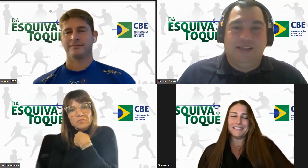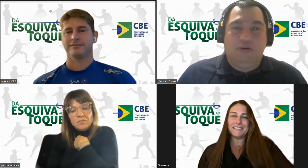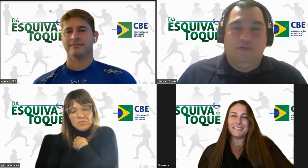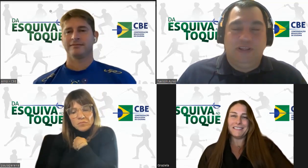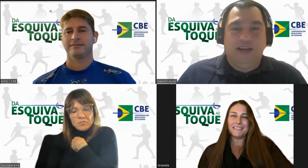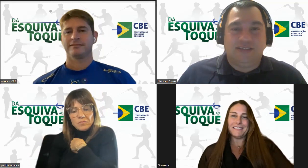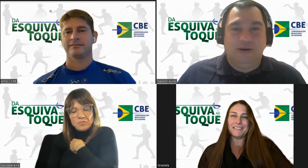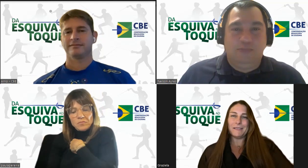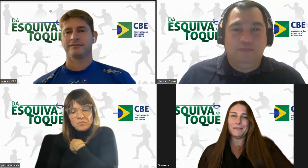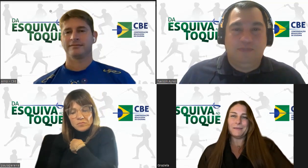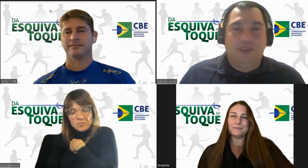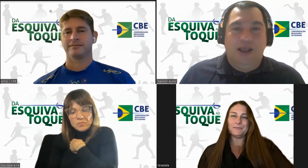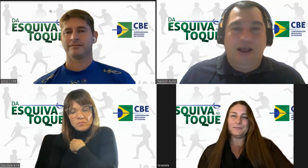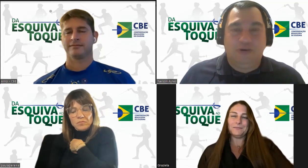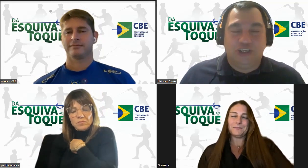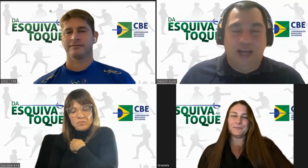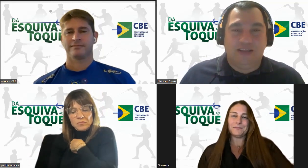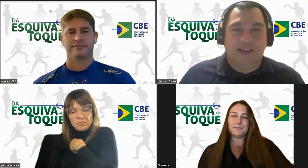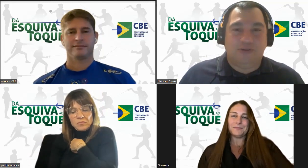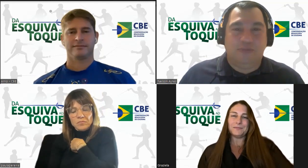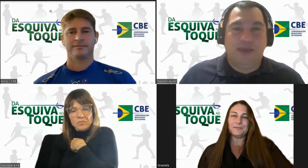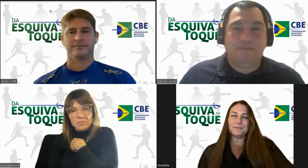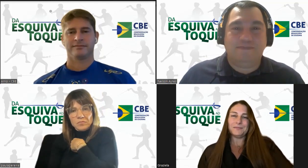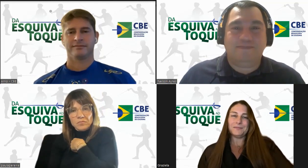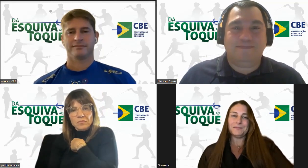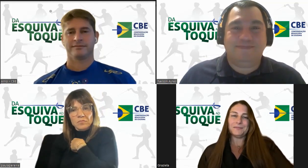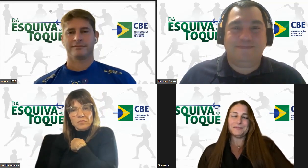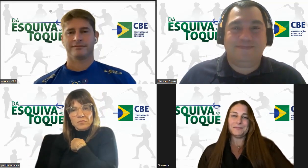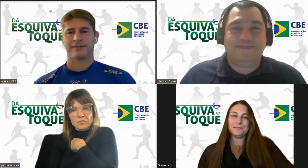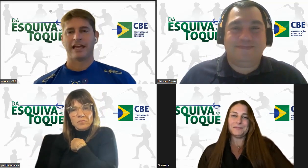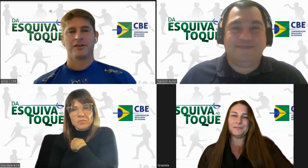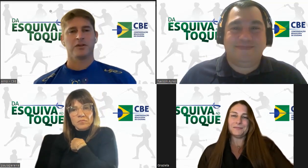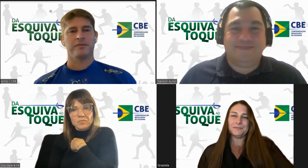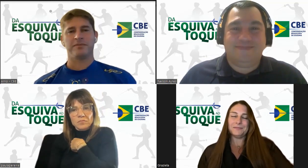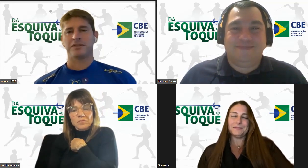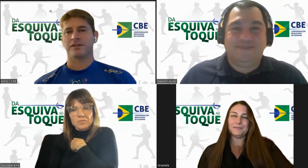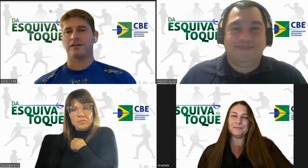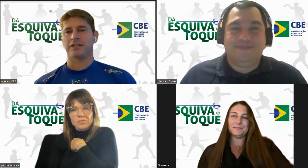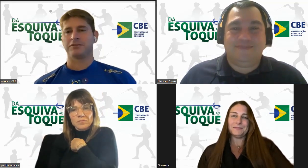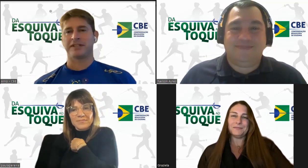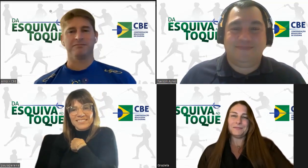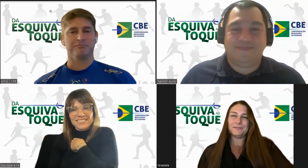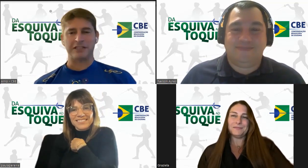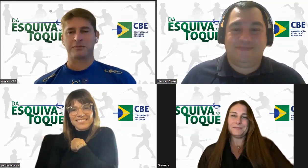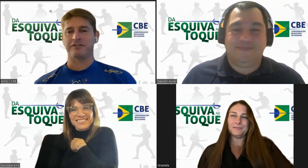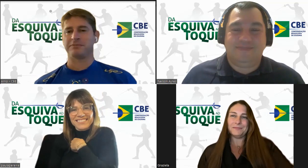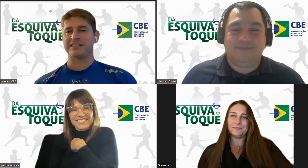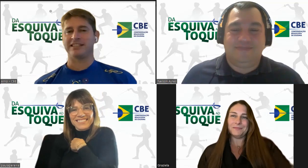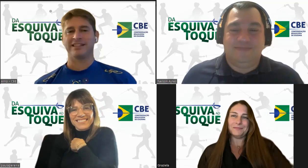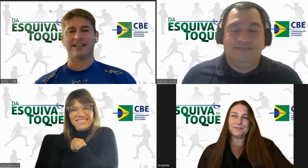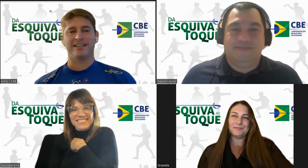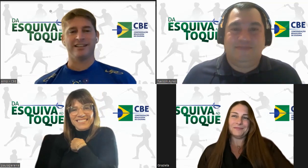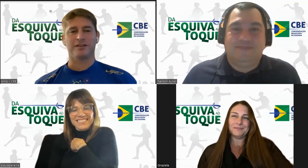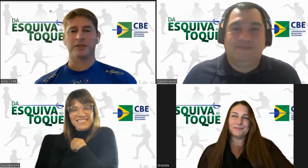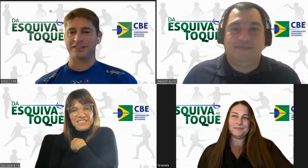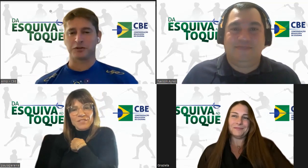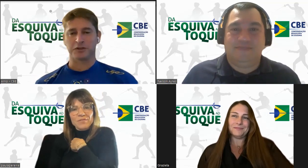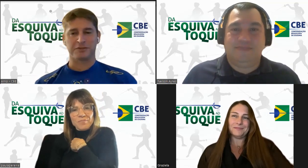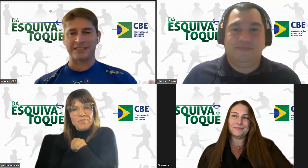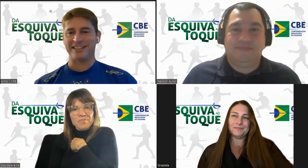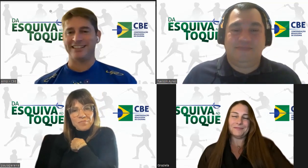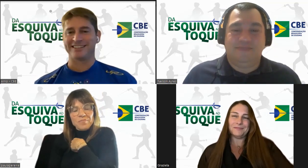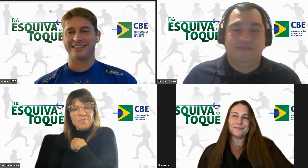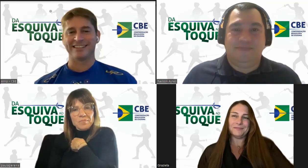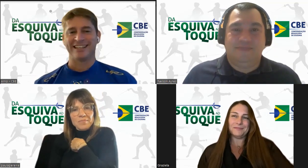da Confederação Arno Schneider tudo bem Tudo bem pessoal mais uma vez prazer tá aqui